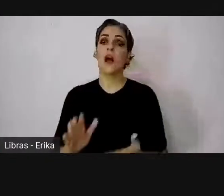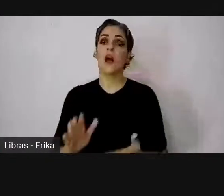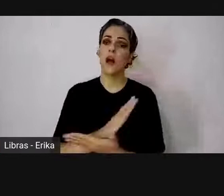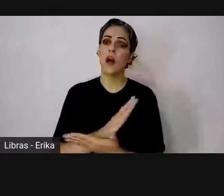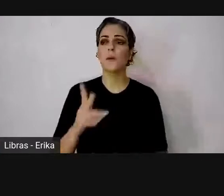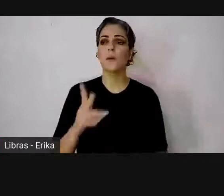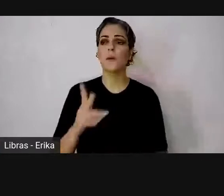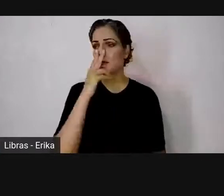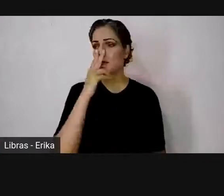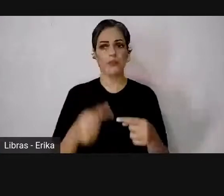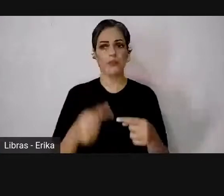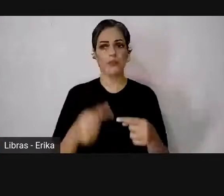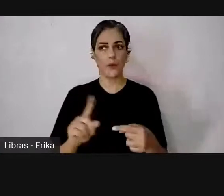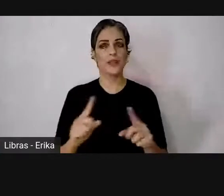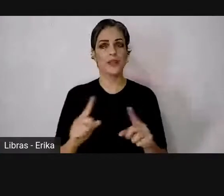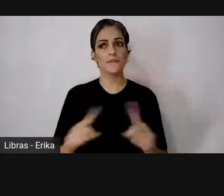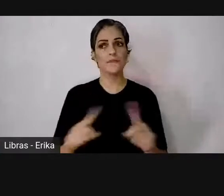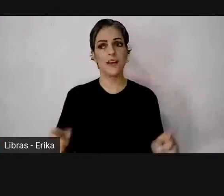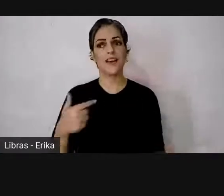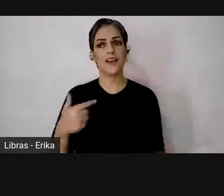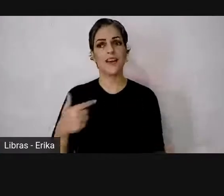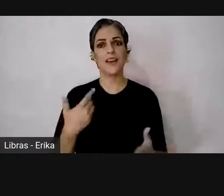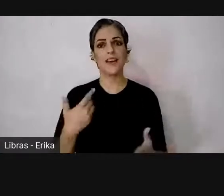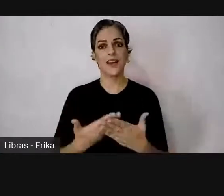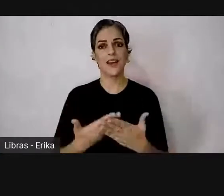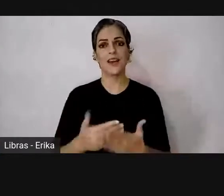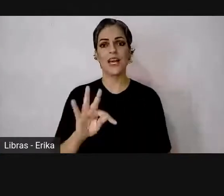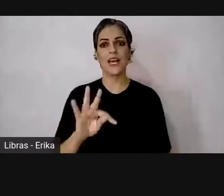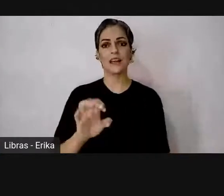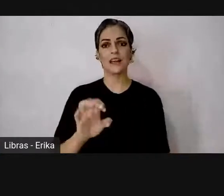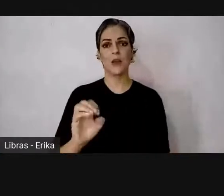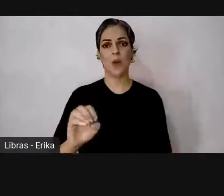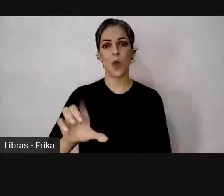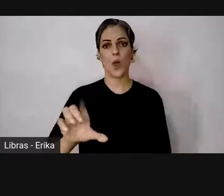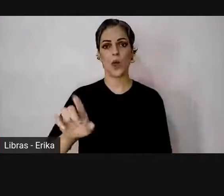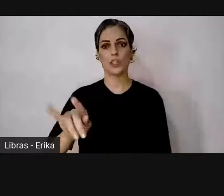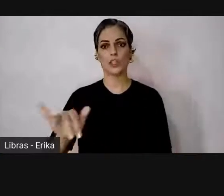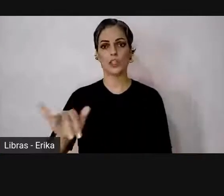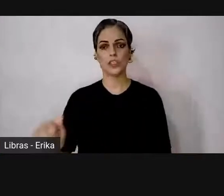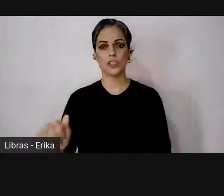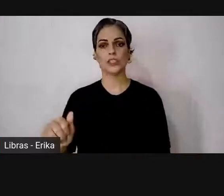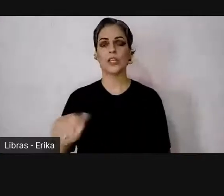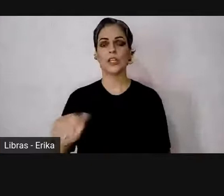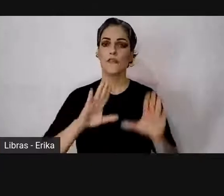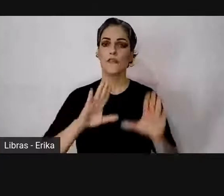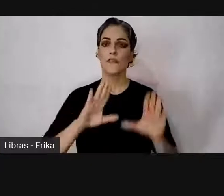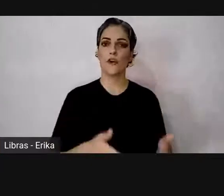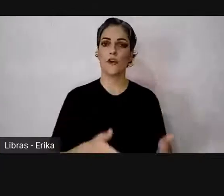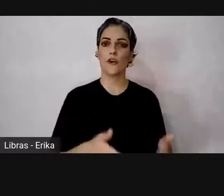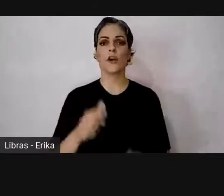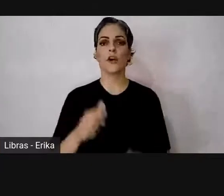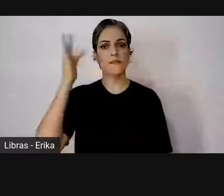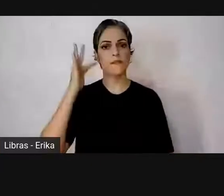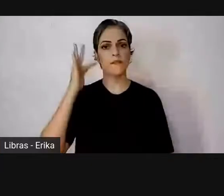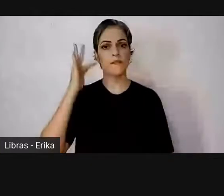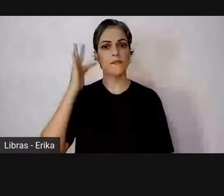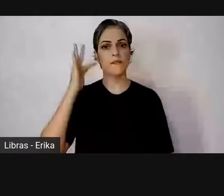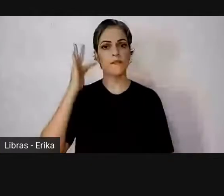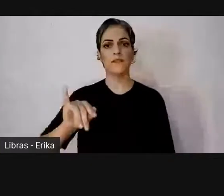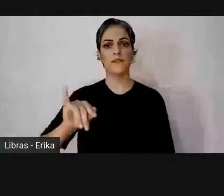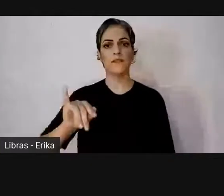fiz teologia, em teologia eu foquei na área de filosofia e na área de